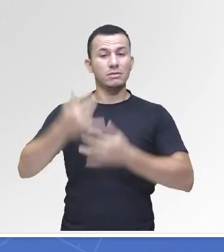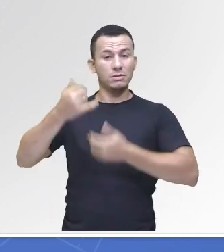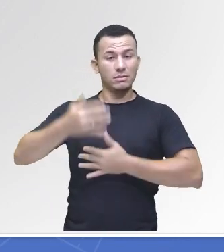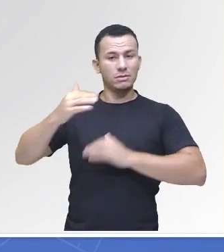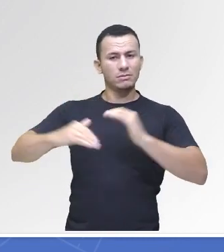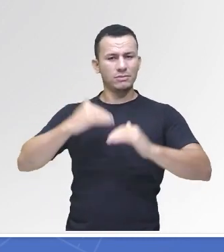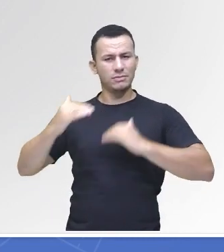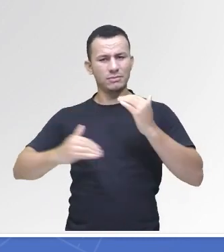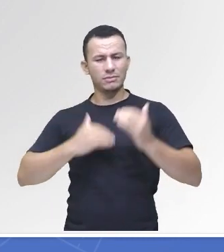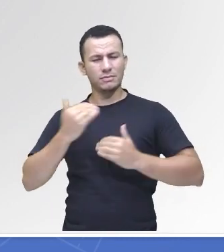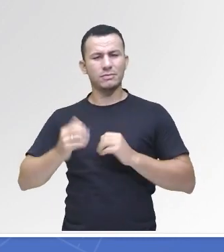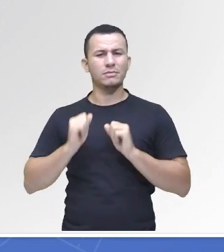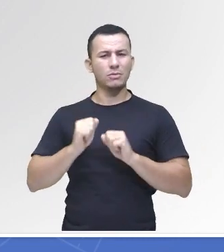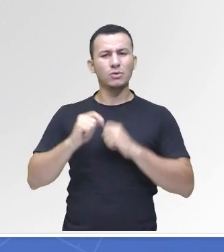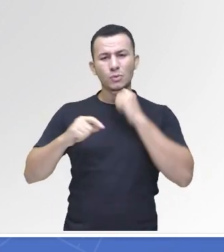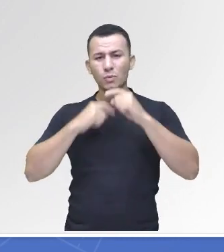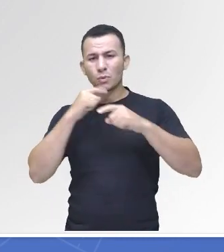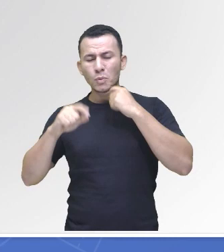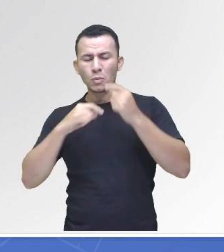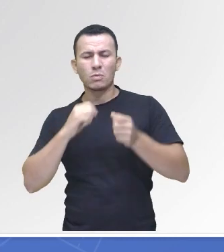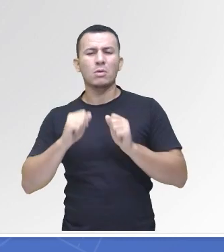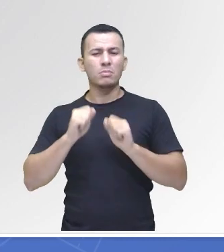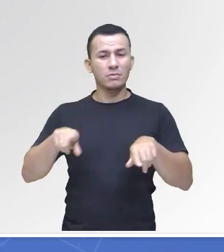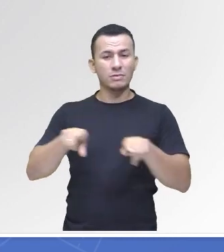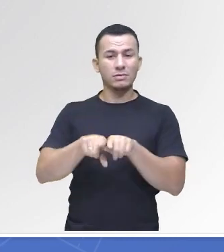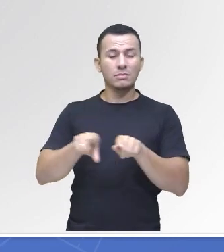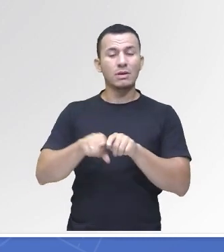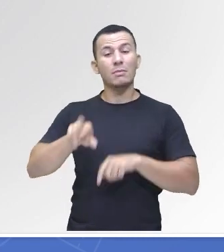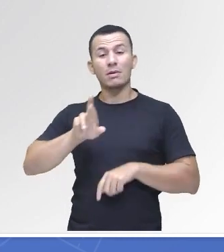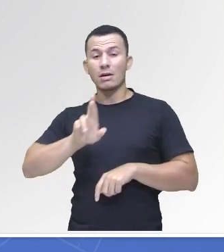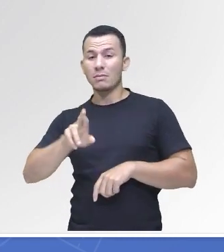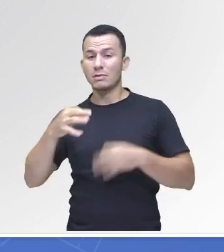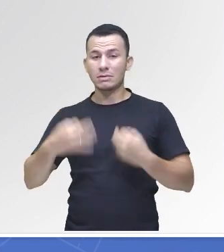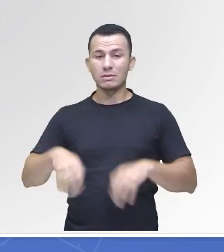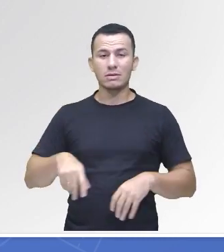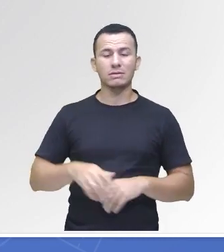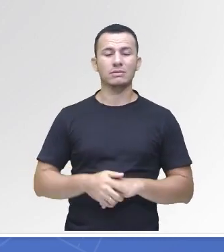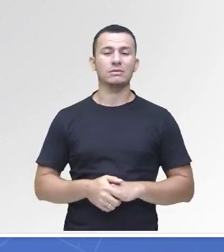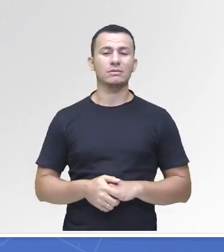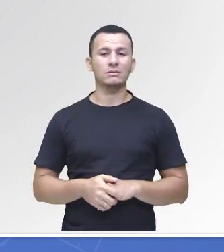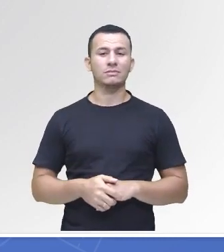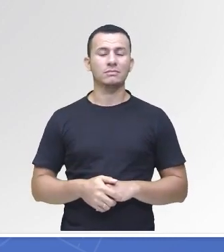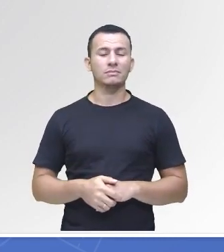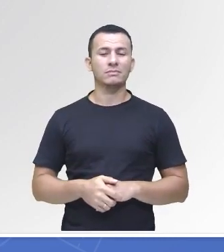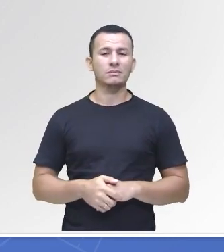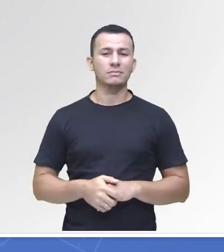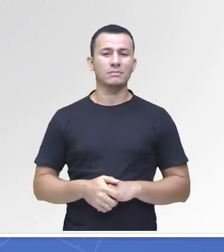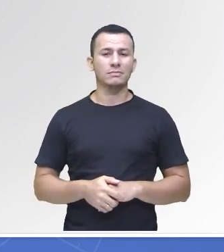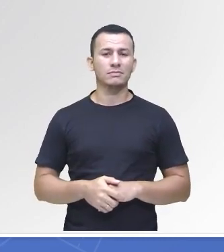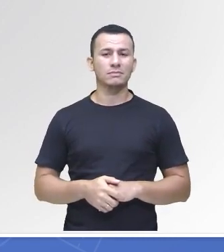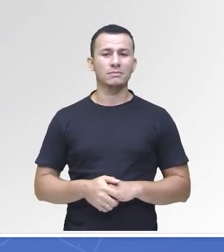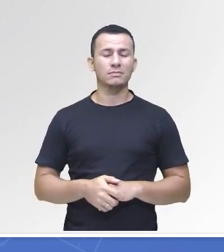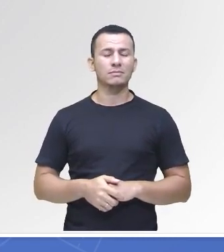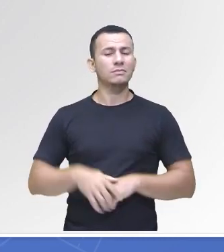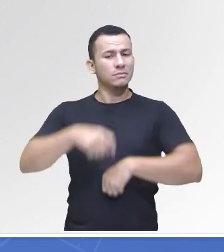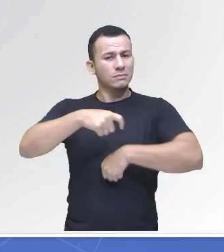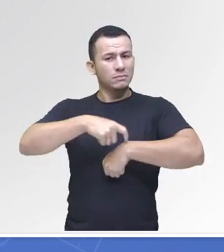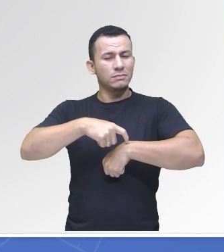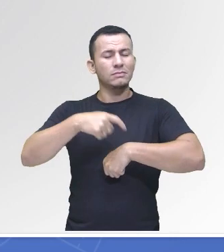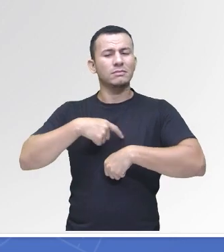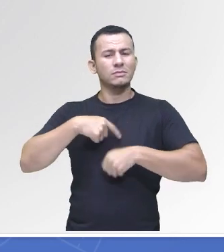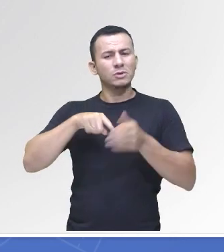para participar, caso tenham dúvidas e também para colocar a resposta de vocês. Tá? E aí, no decorrer de cada questão, a